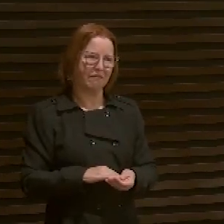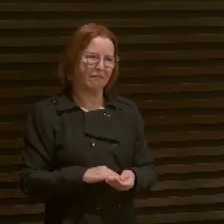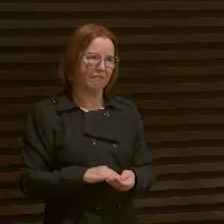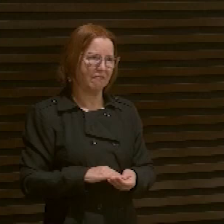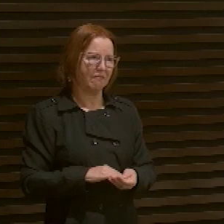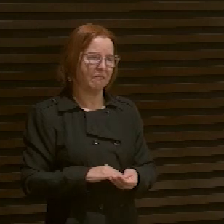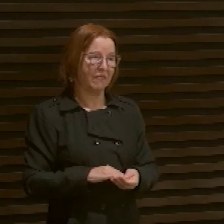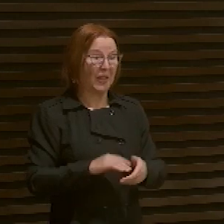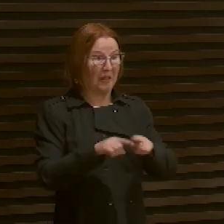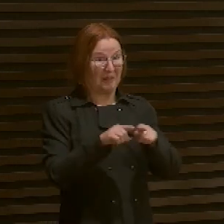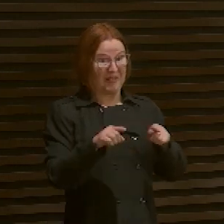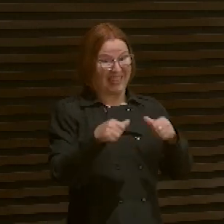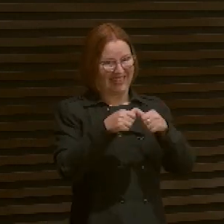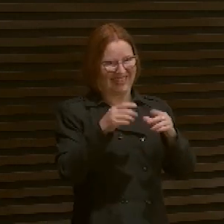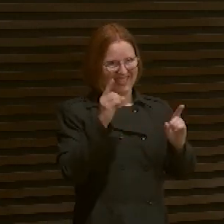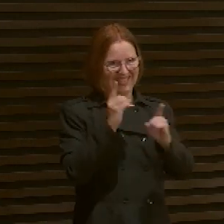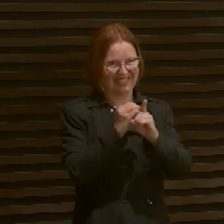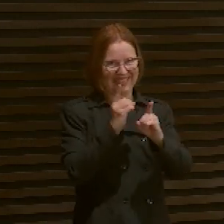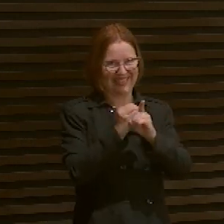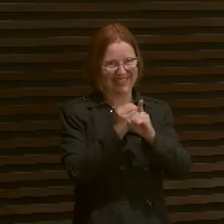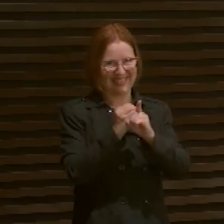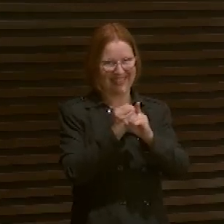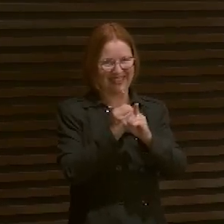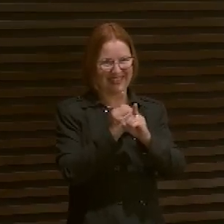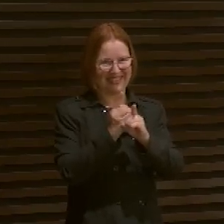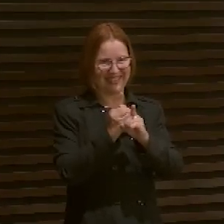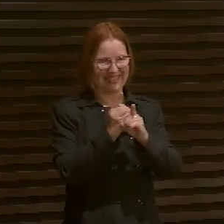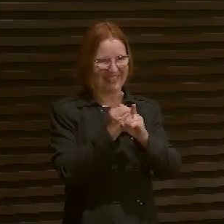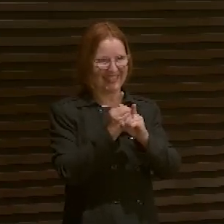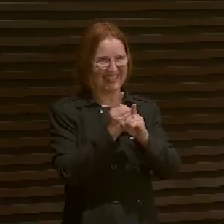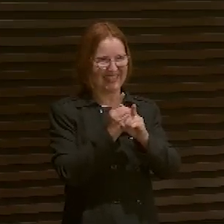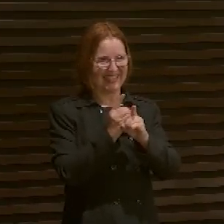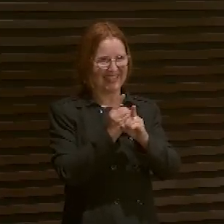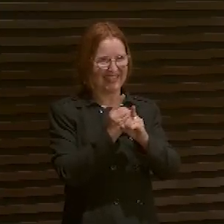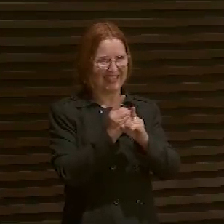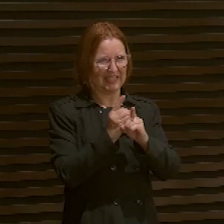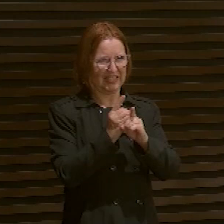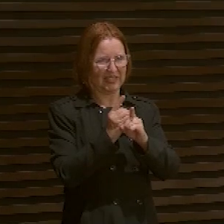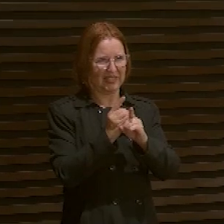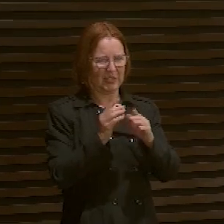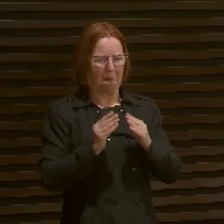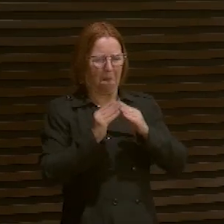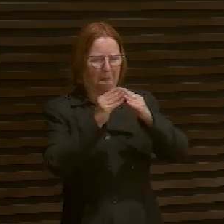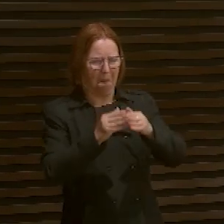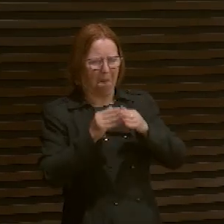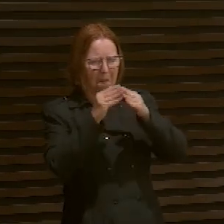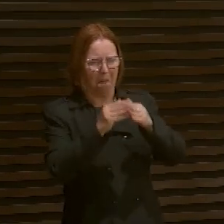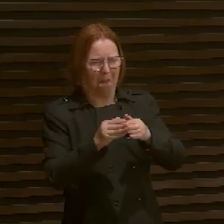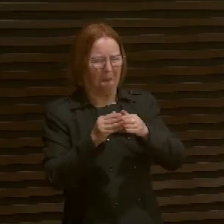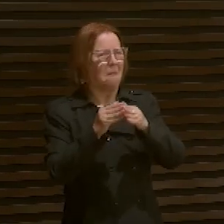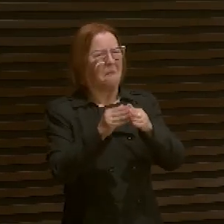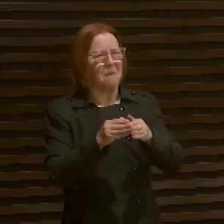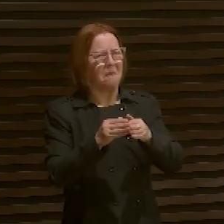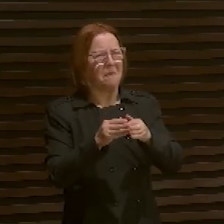Agora, esses discípulos que atravessaram aquela terrível tormenta que nunca eu e você iríamos escolher atravessar de bom